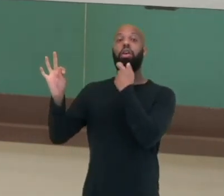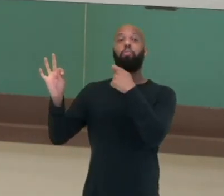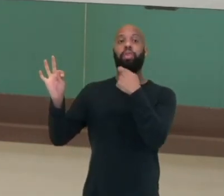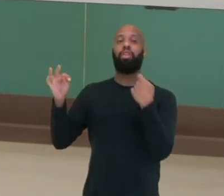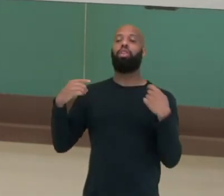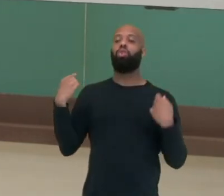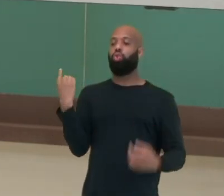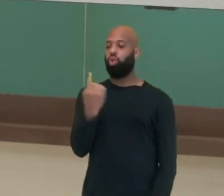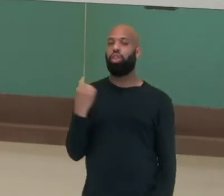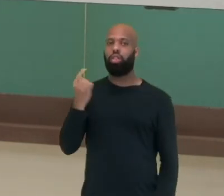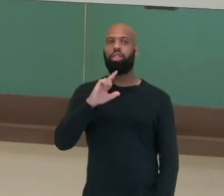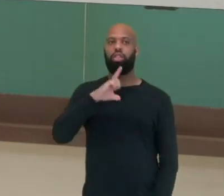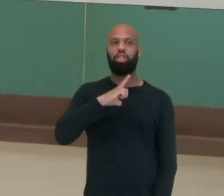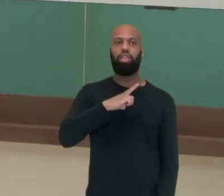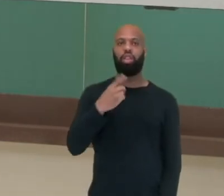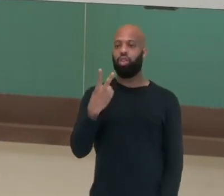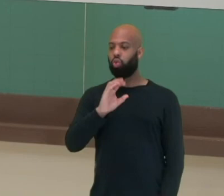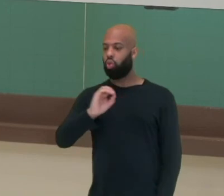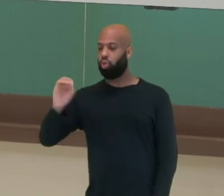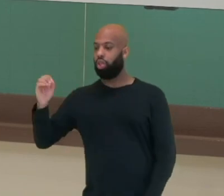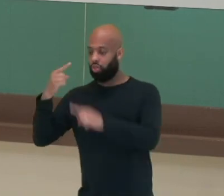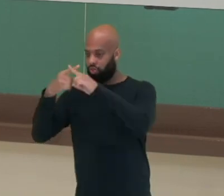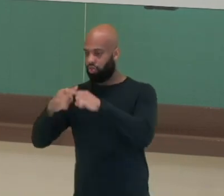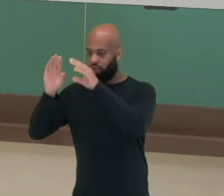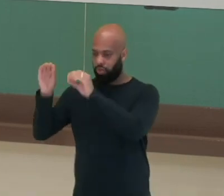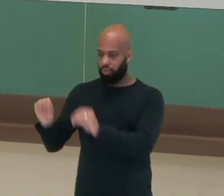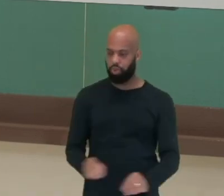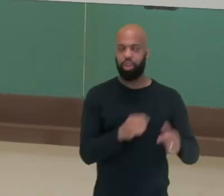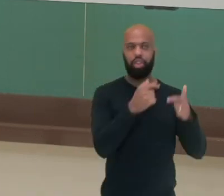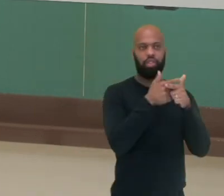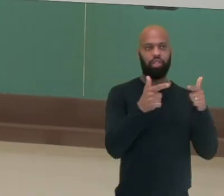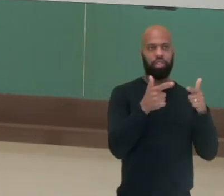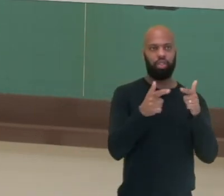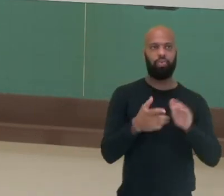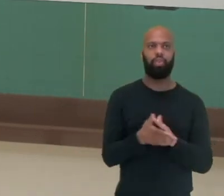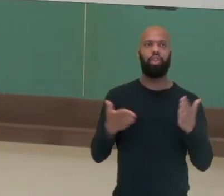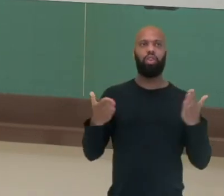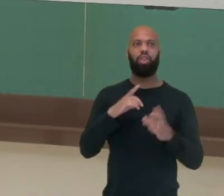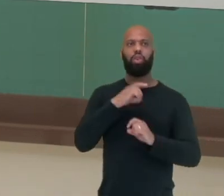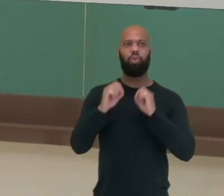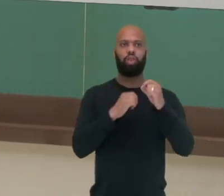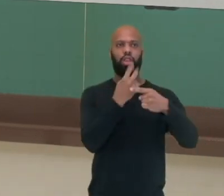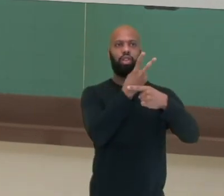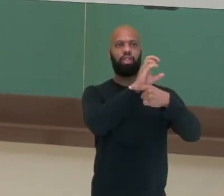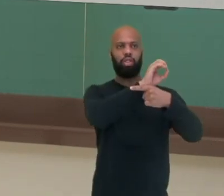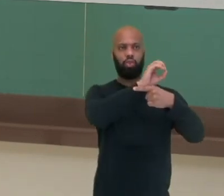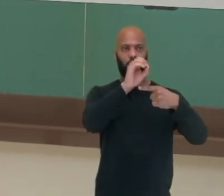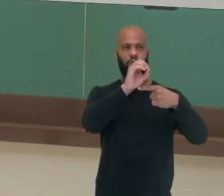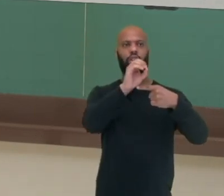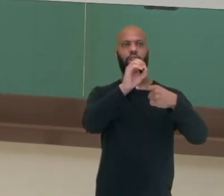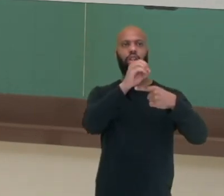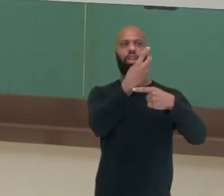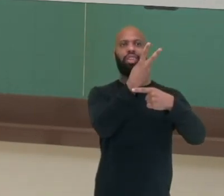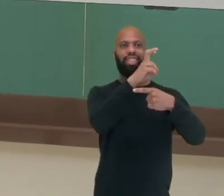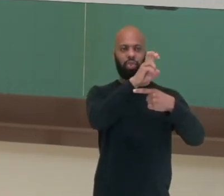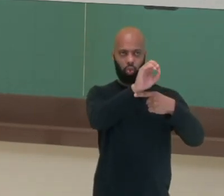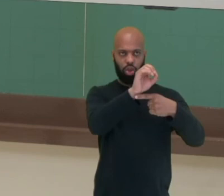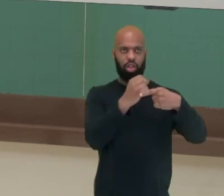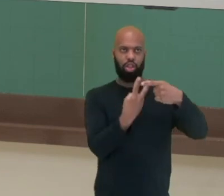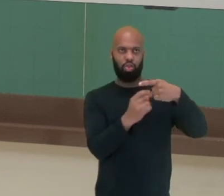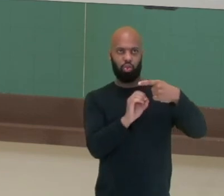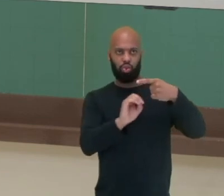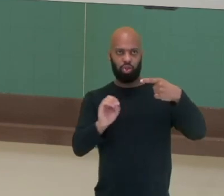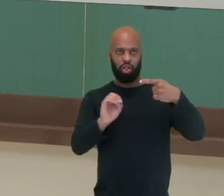que está multiplicando, passou dividindo aqui. Então, resultado dessa divisão, 1,25